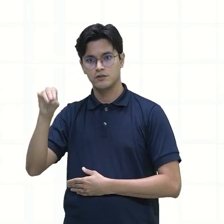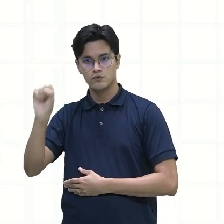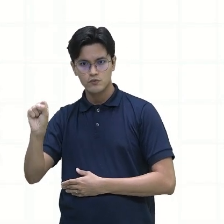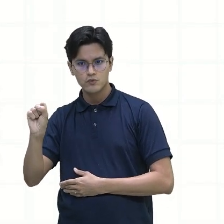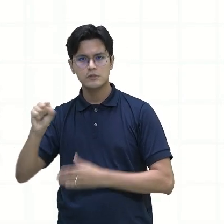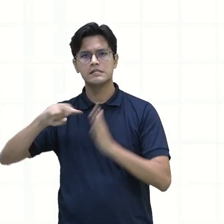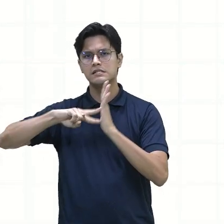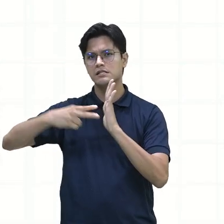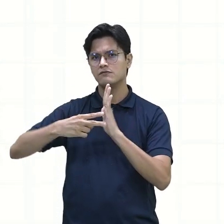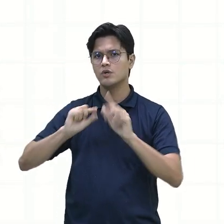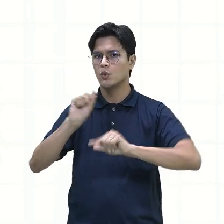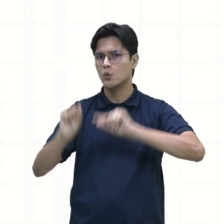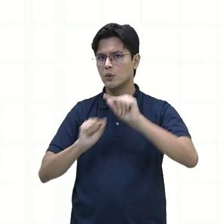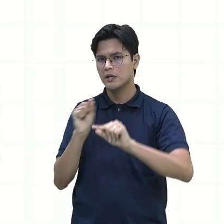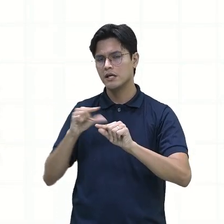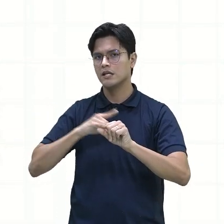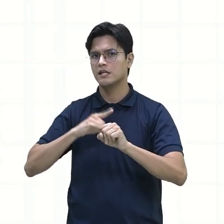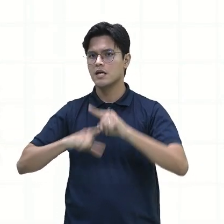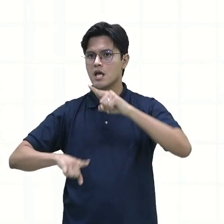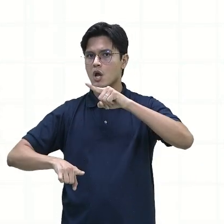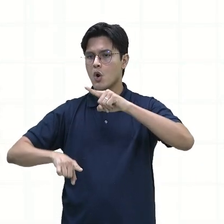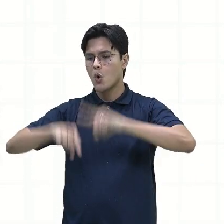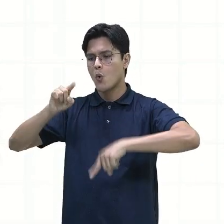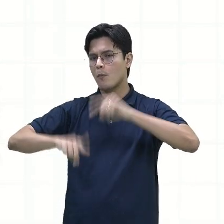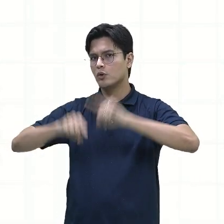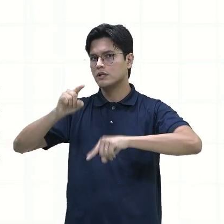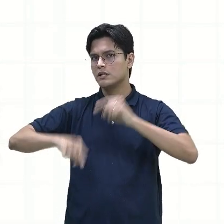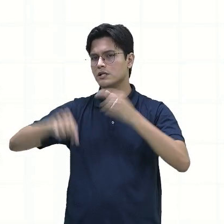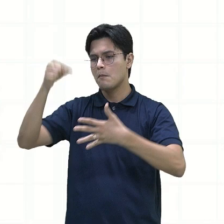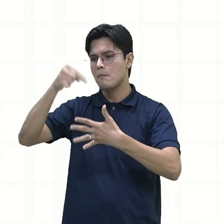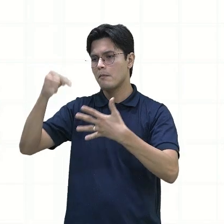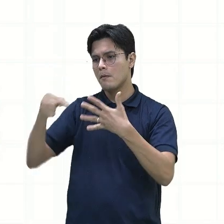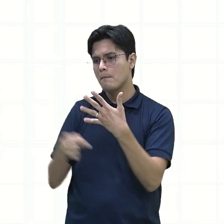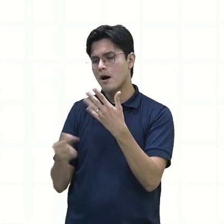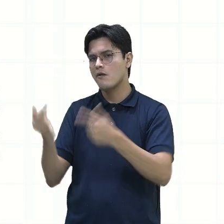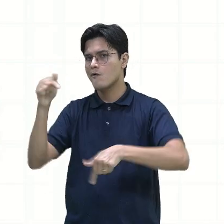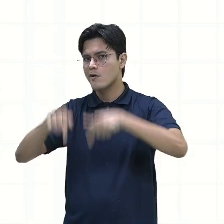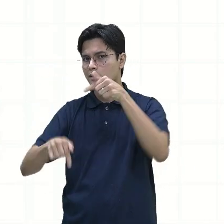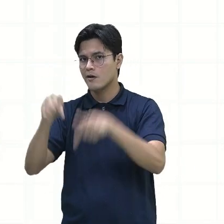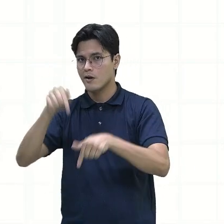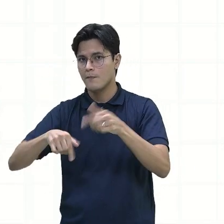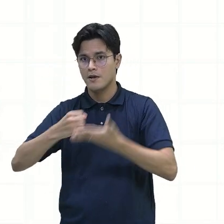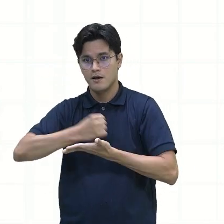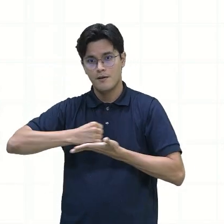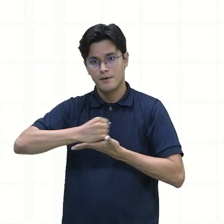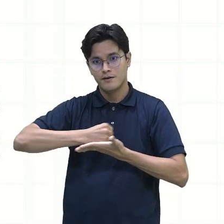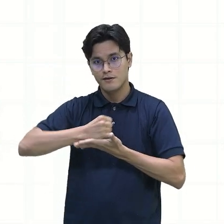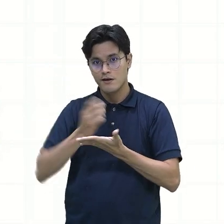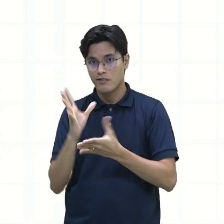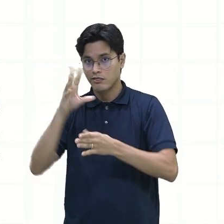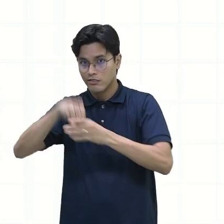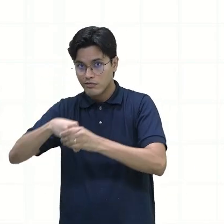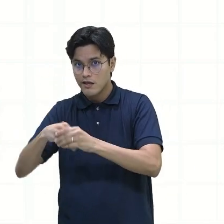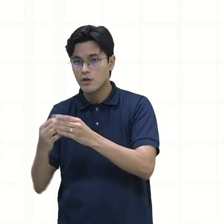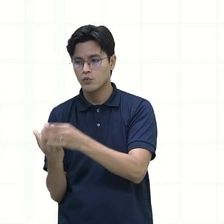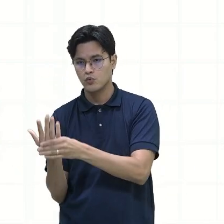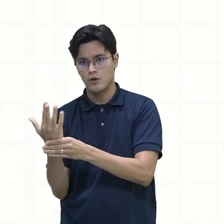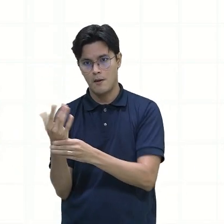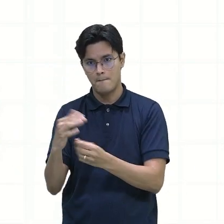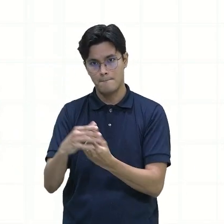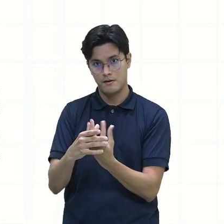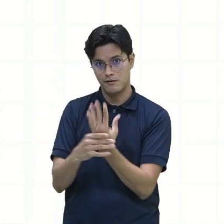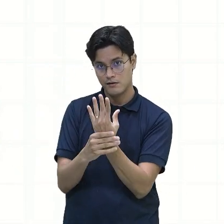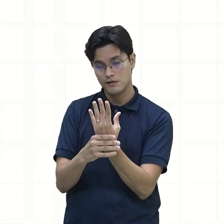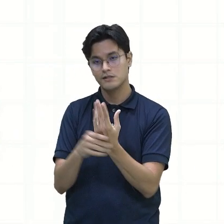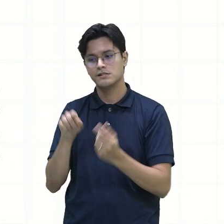Porque esses princípios ativos, eles são usados naquelas plantas que têm ali uma importância